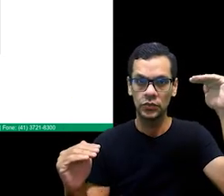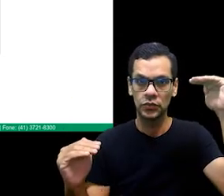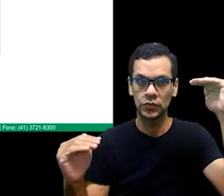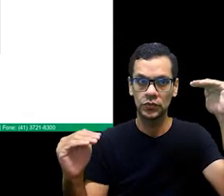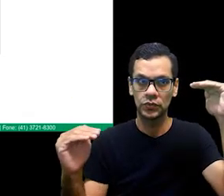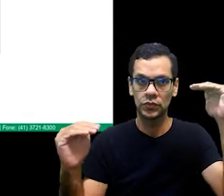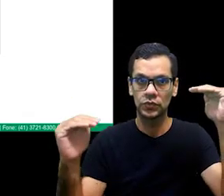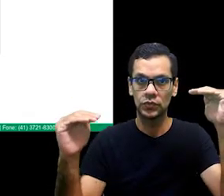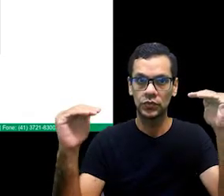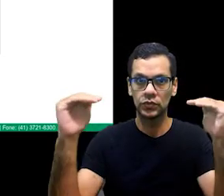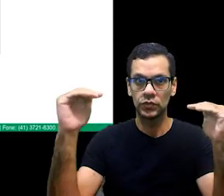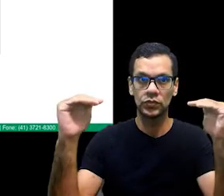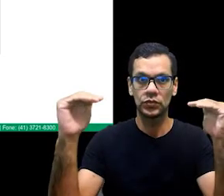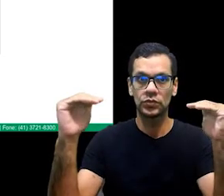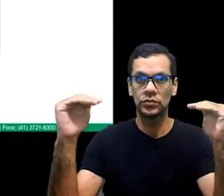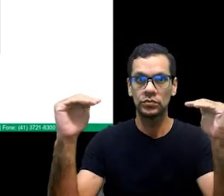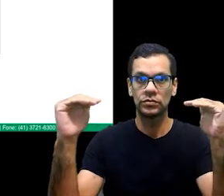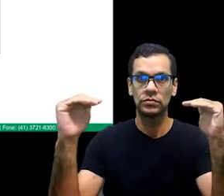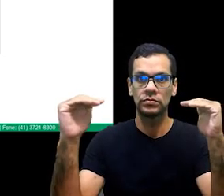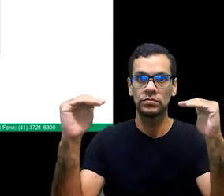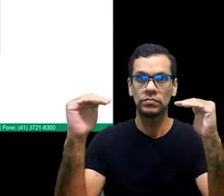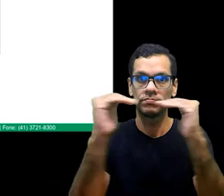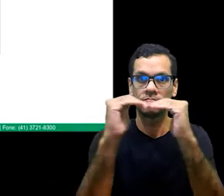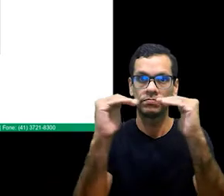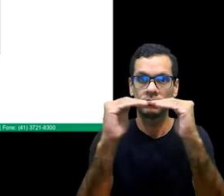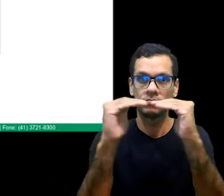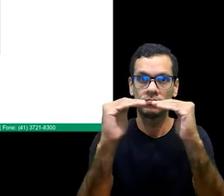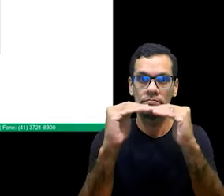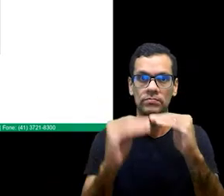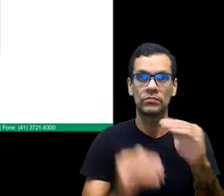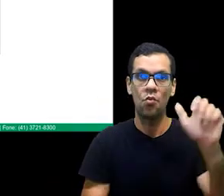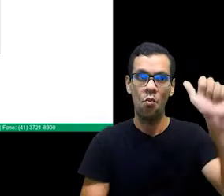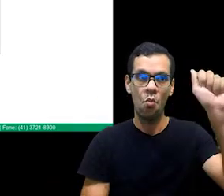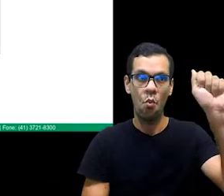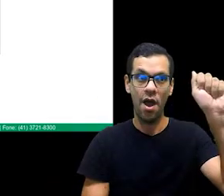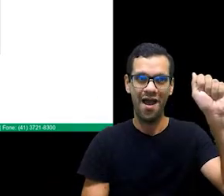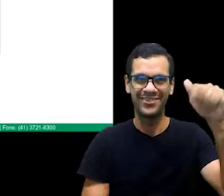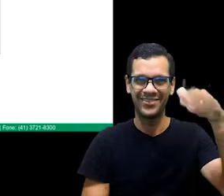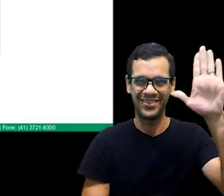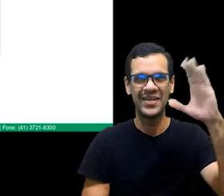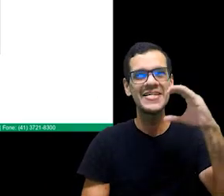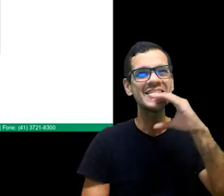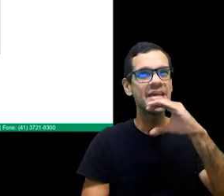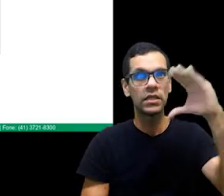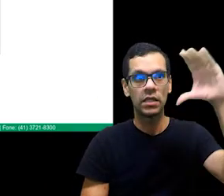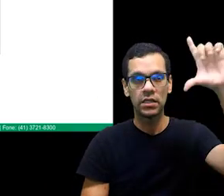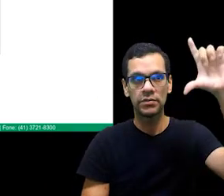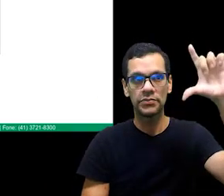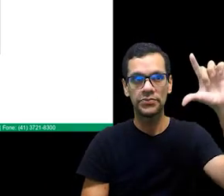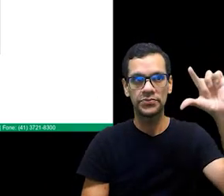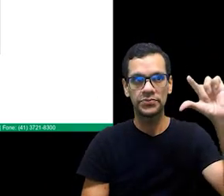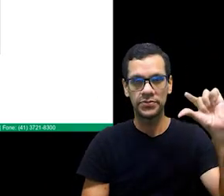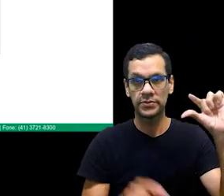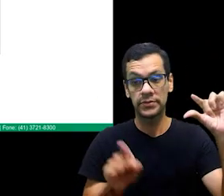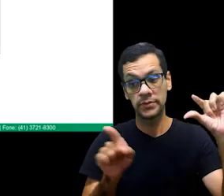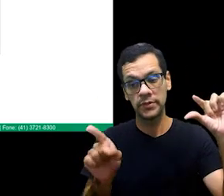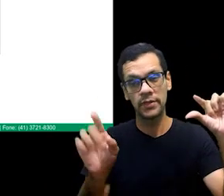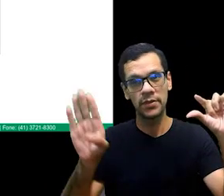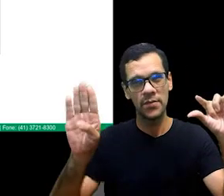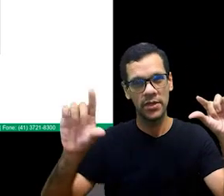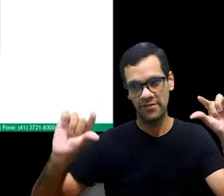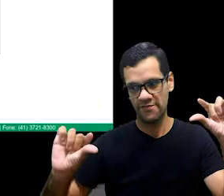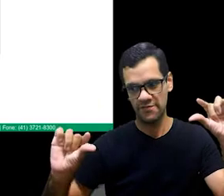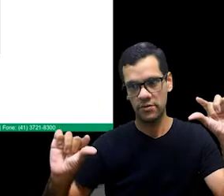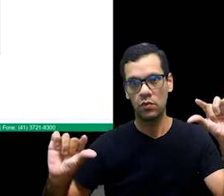corpos atingem a mesma temperatura. O corpo quente se esfria um pouco e o corpo frio se aquece um